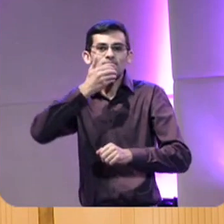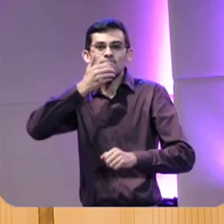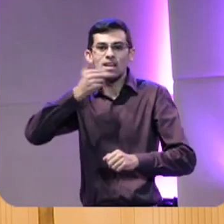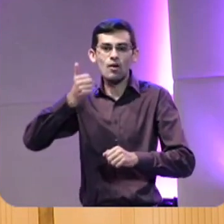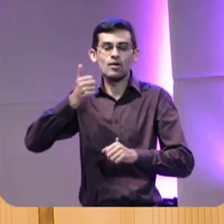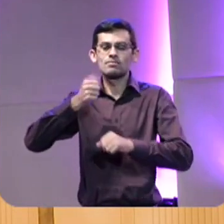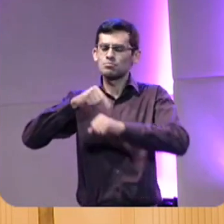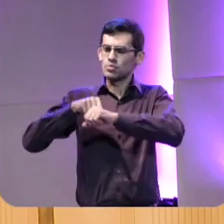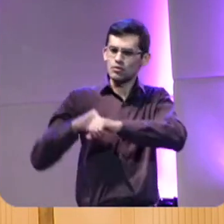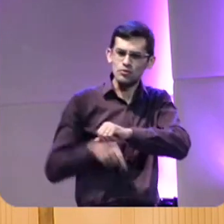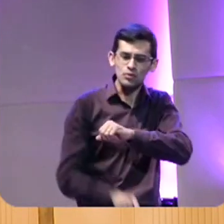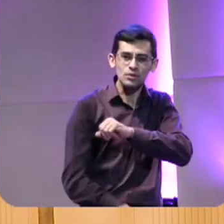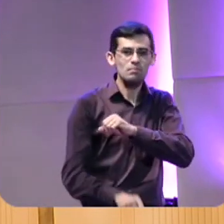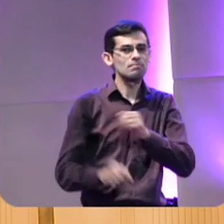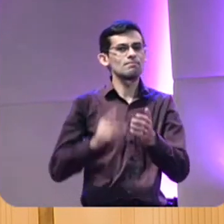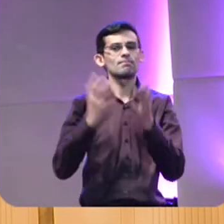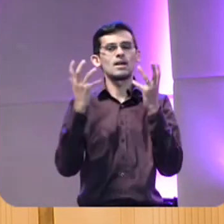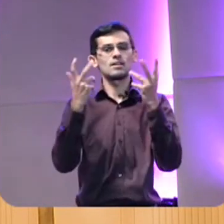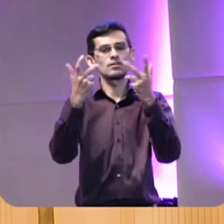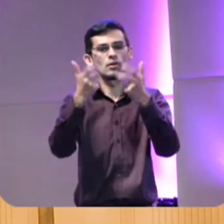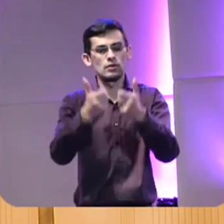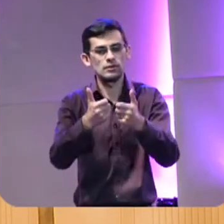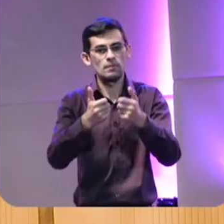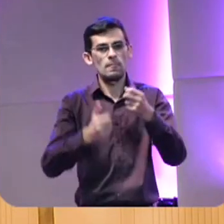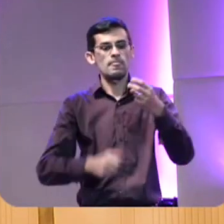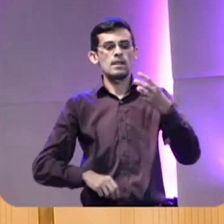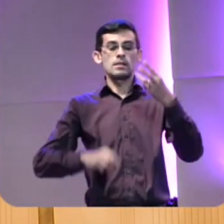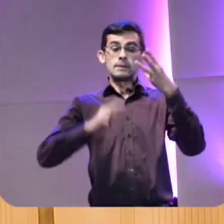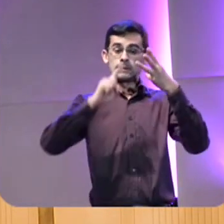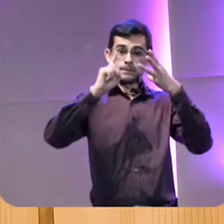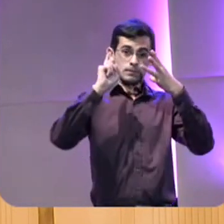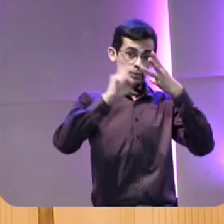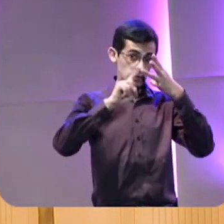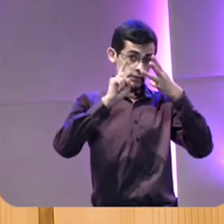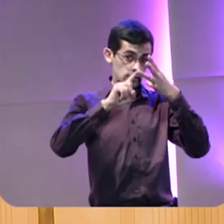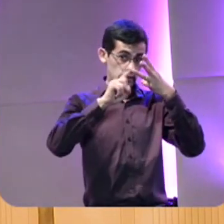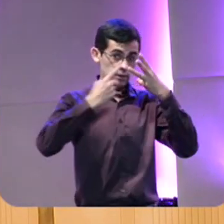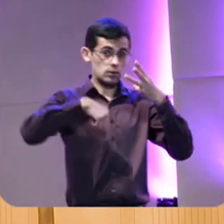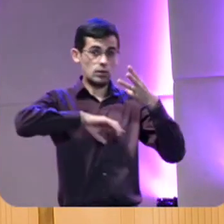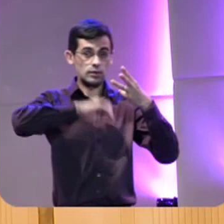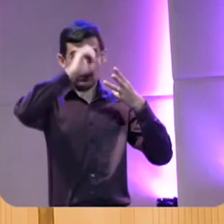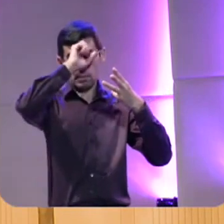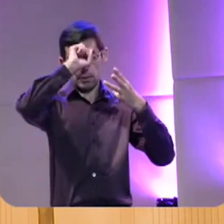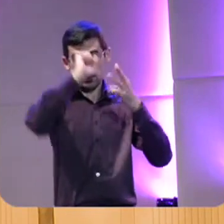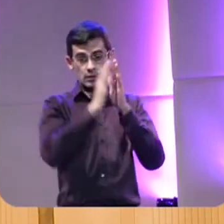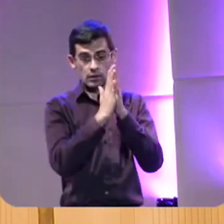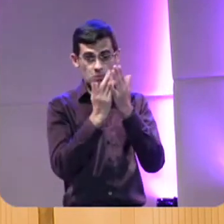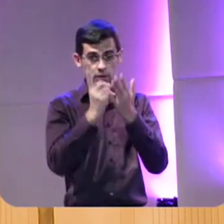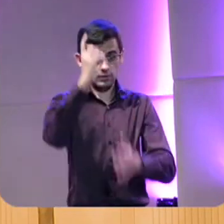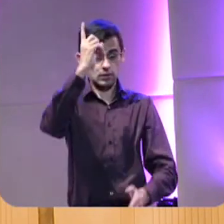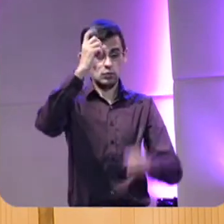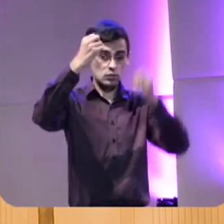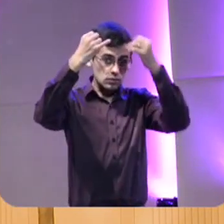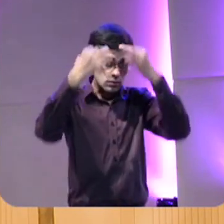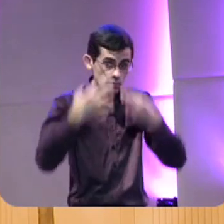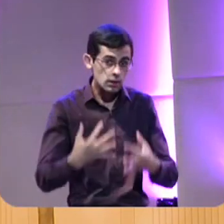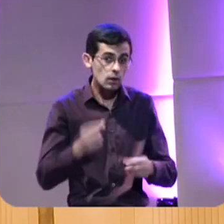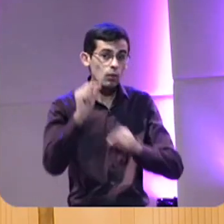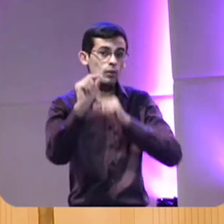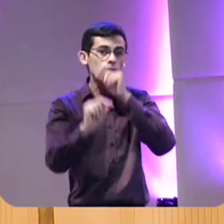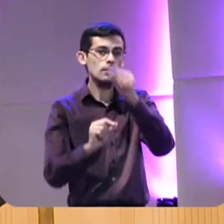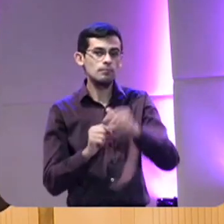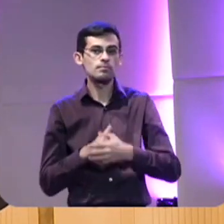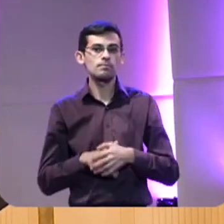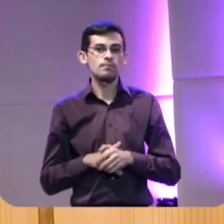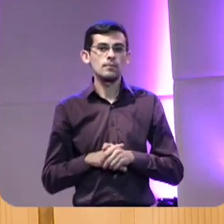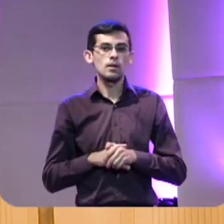numa profundidade extrema. Terceiro meio que a gente vai aprender aqui na Palavra de Deus é aquilo que eu vou chamar